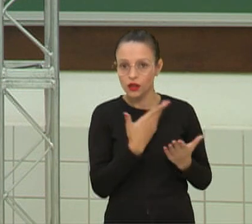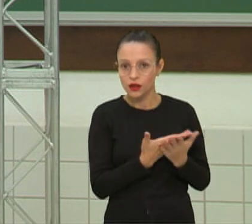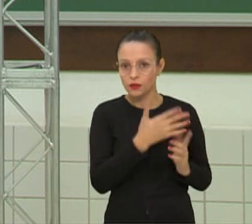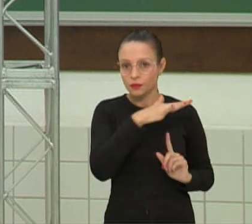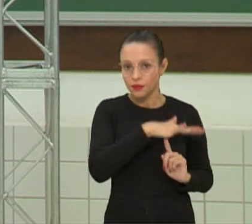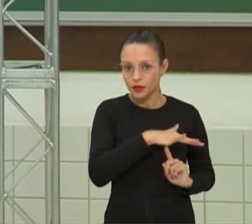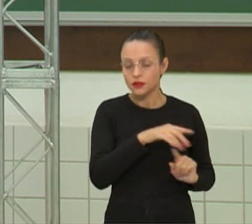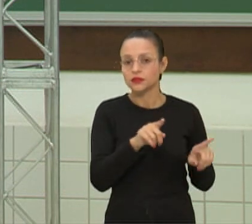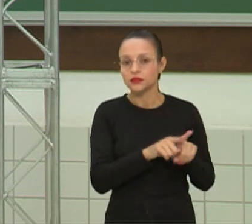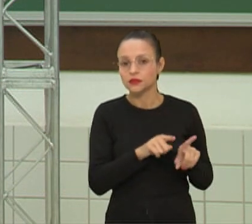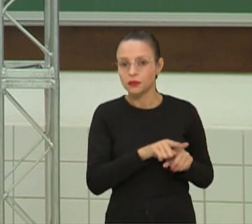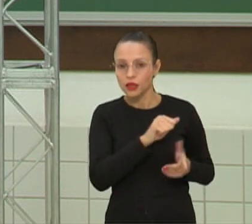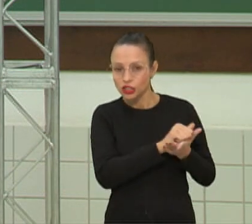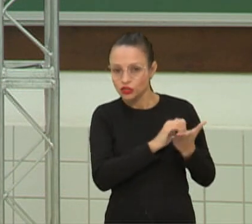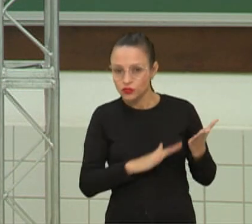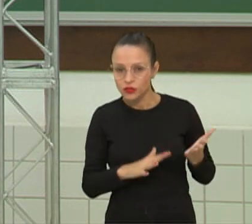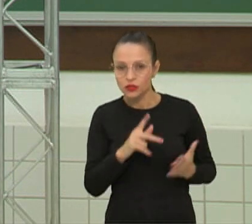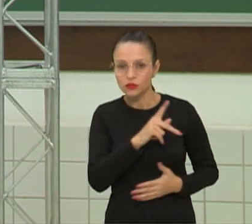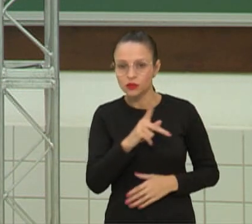atividades que os professores deixaram,